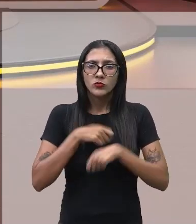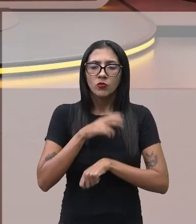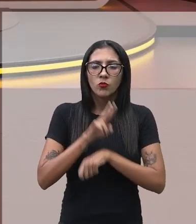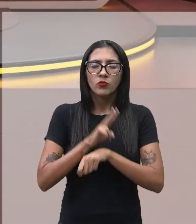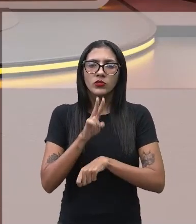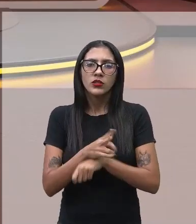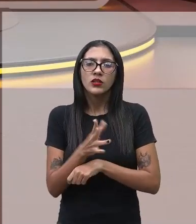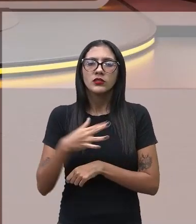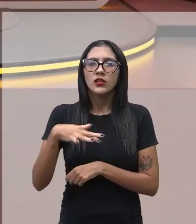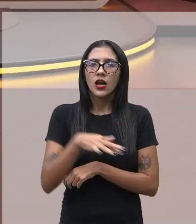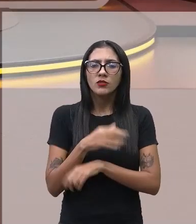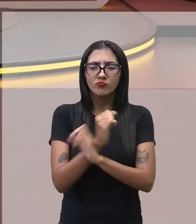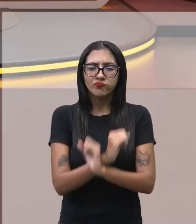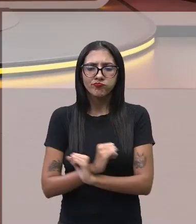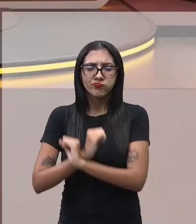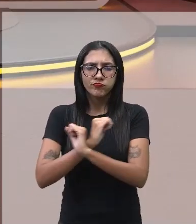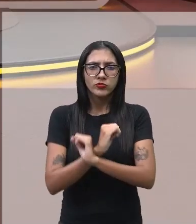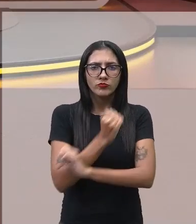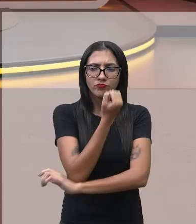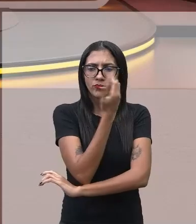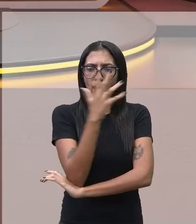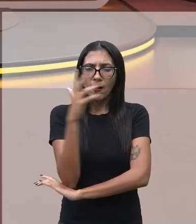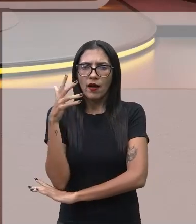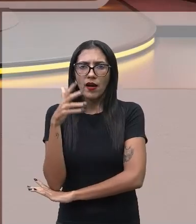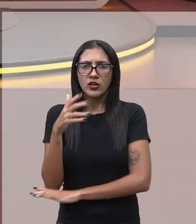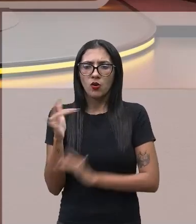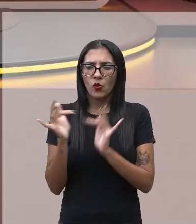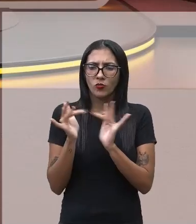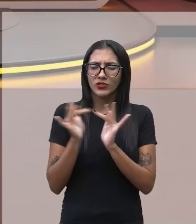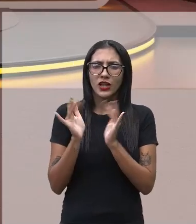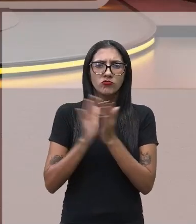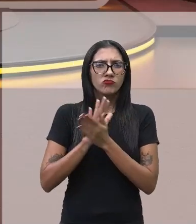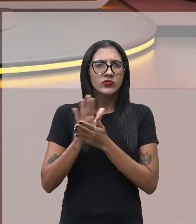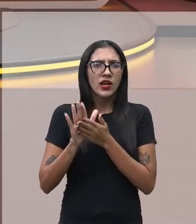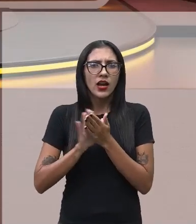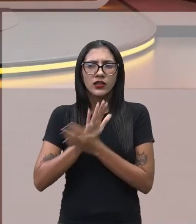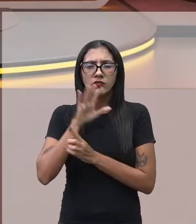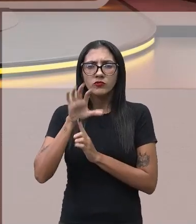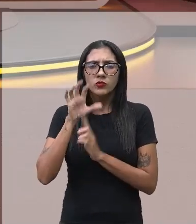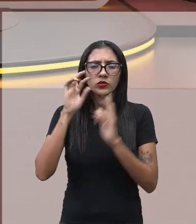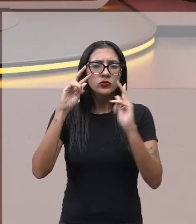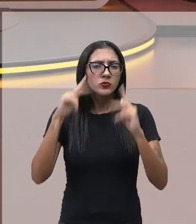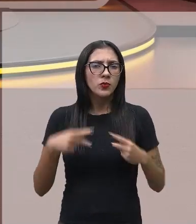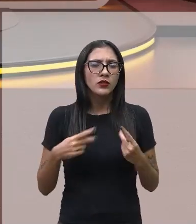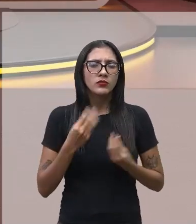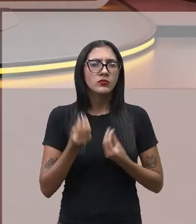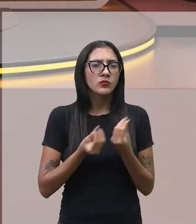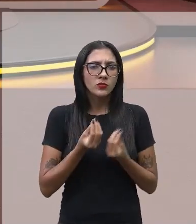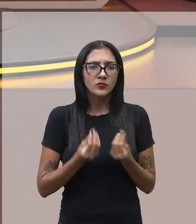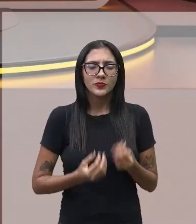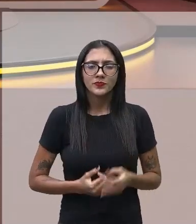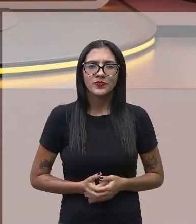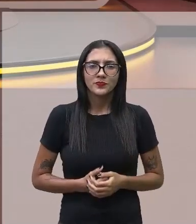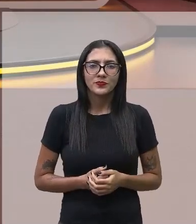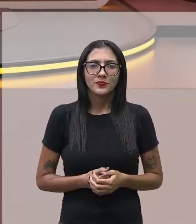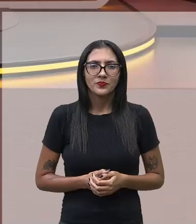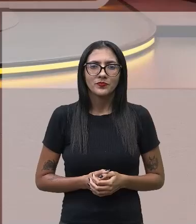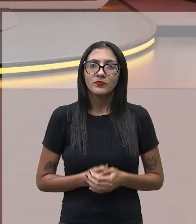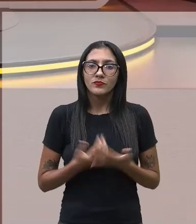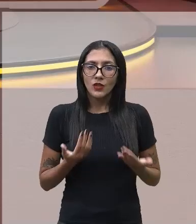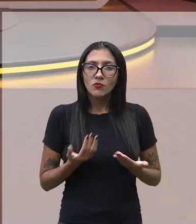áreas conservadas, algumas áreas preservadas como essas que a gente está vendo aqui. Então nós vamos falar aí